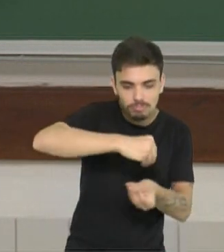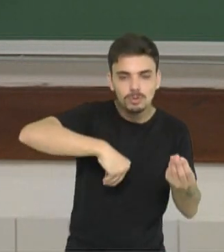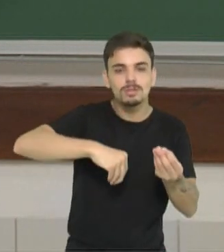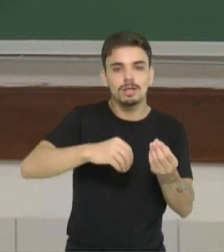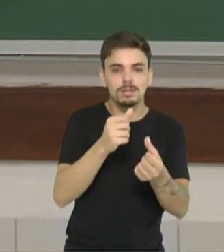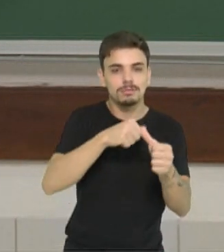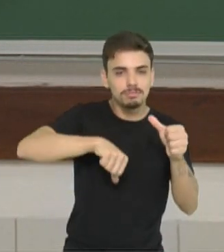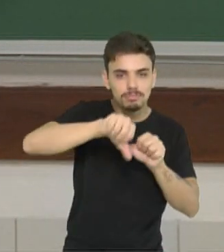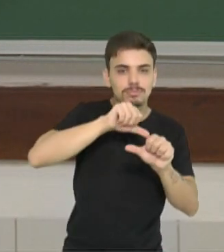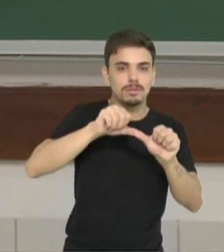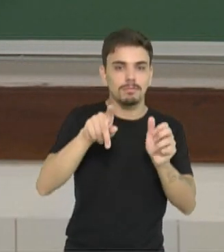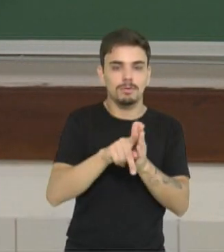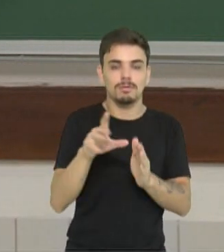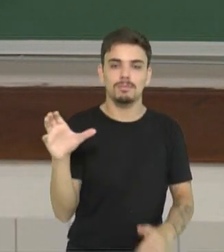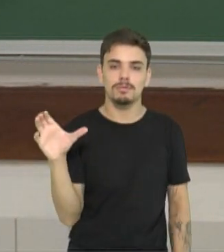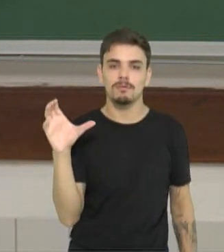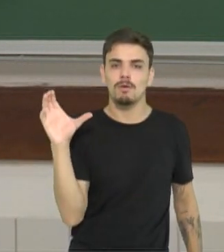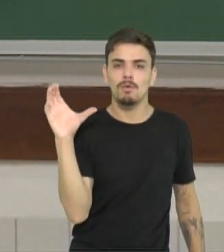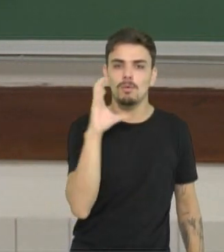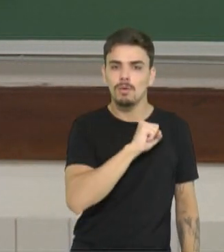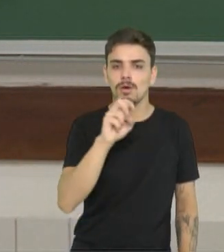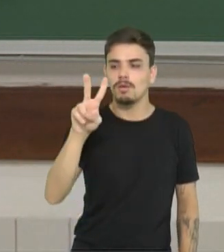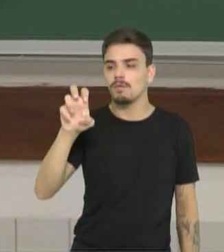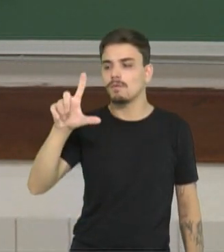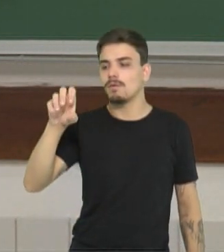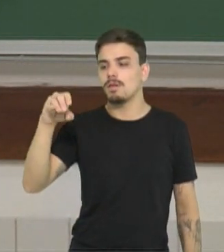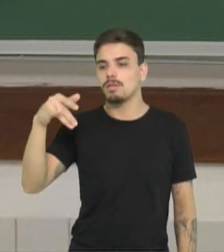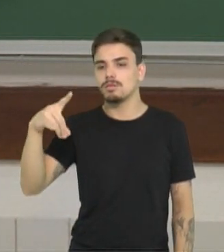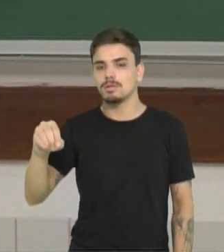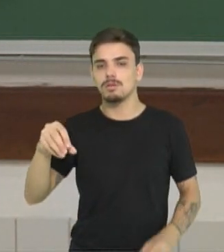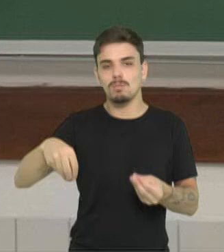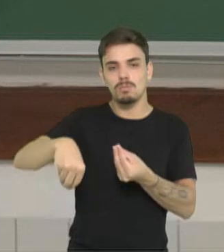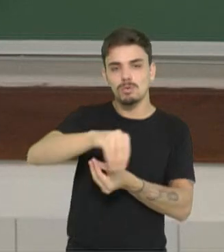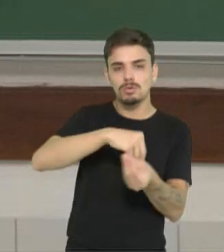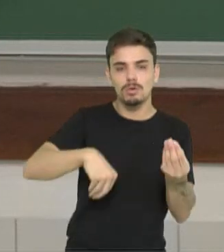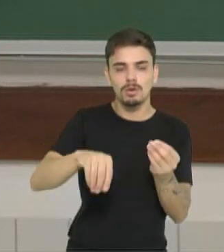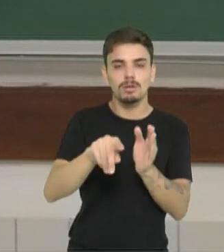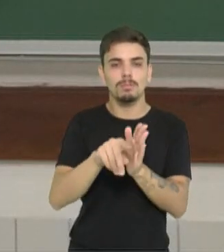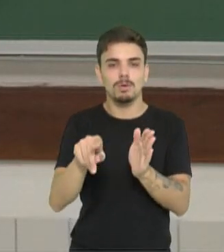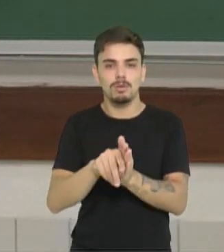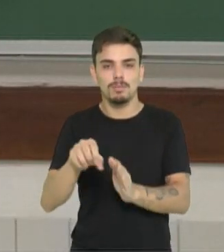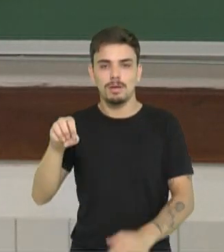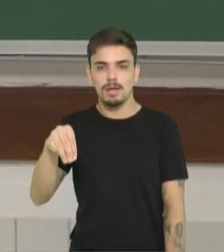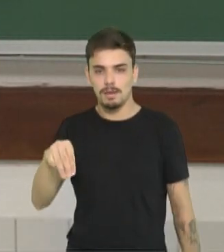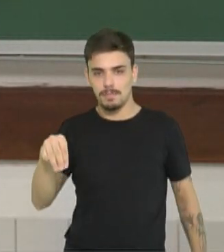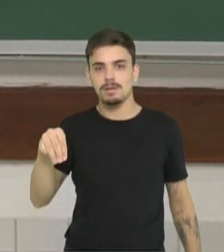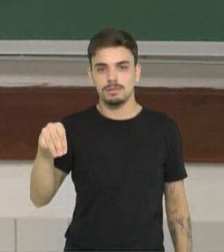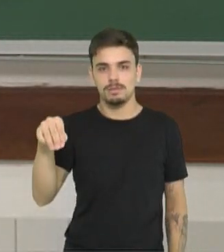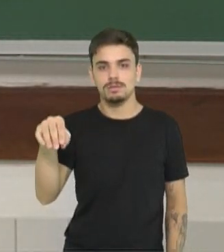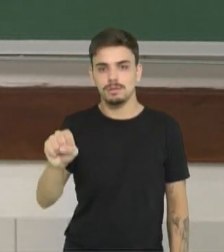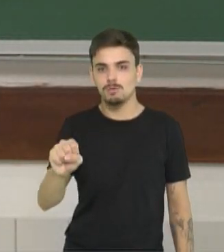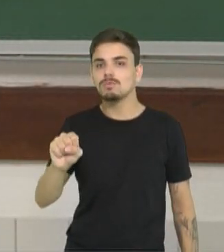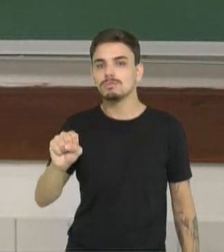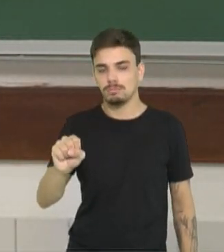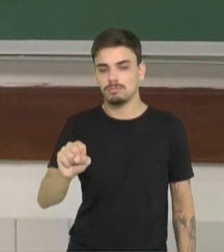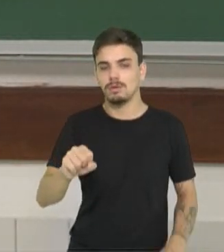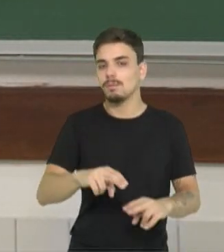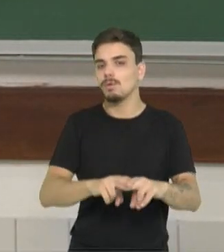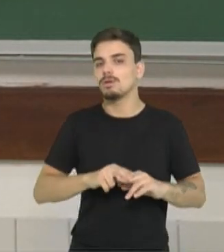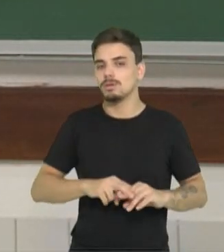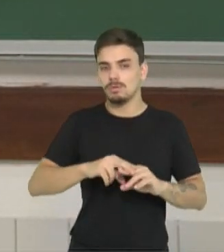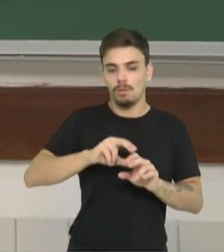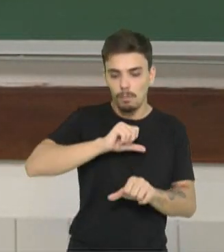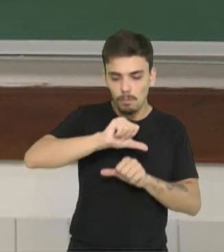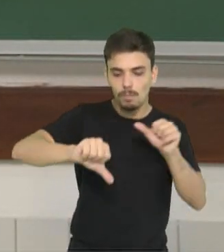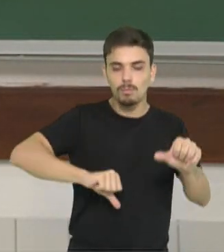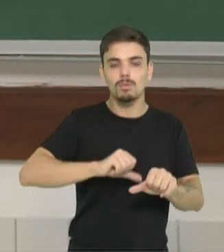essa velocidade, passar ela de quilômetros por hora para metros por segundo. Então, faz essa conversão